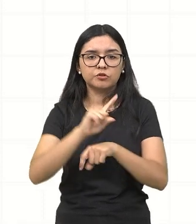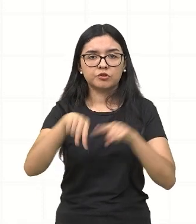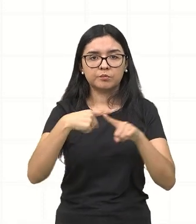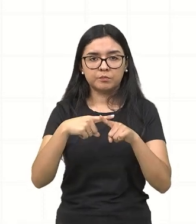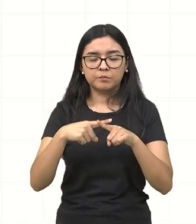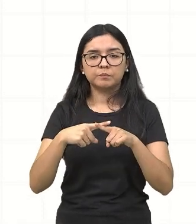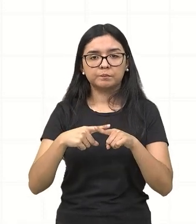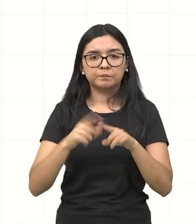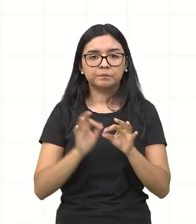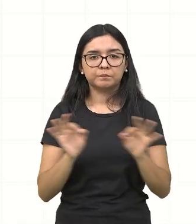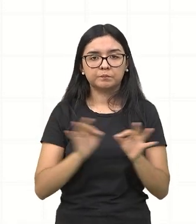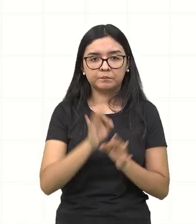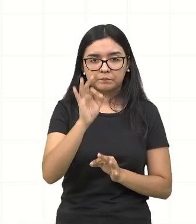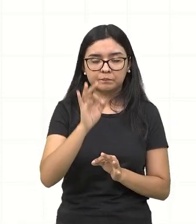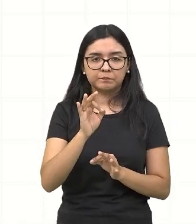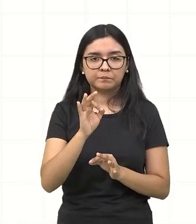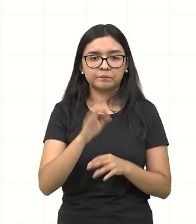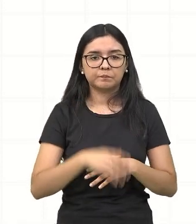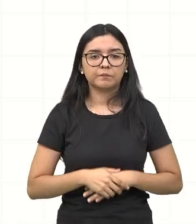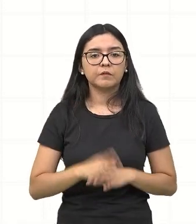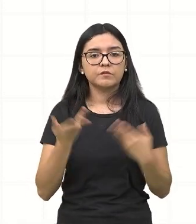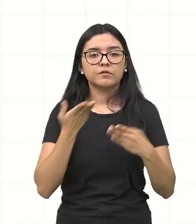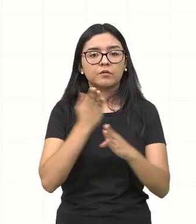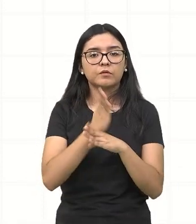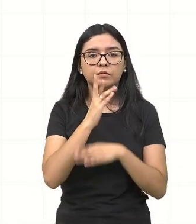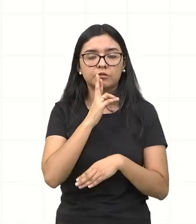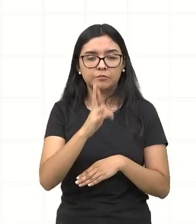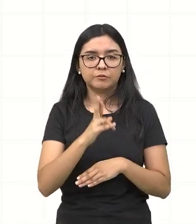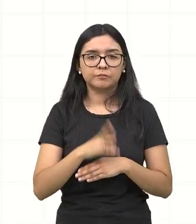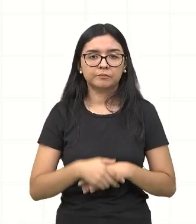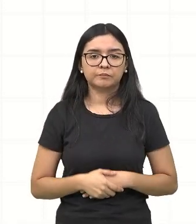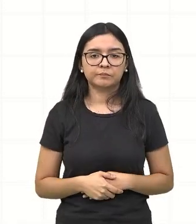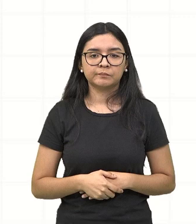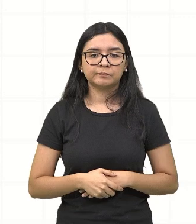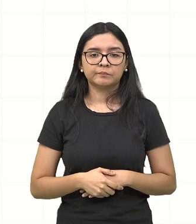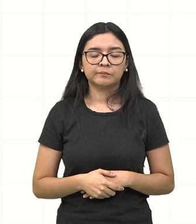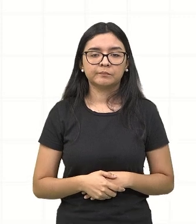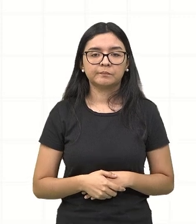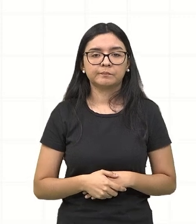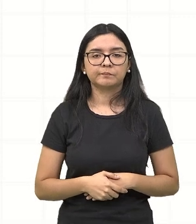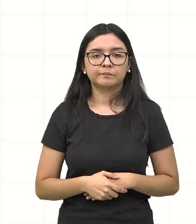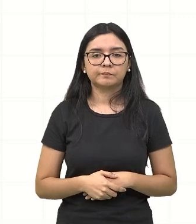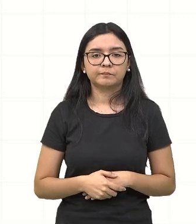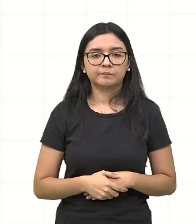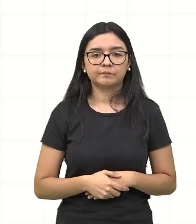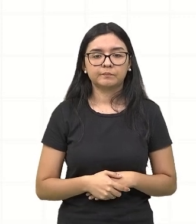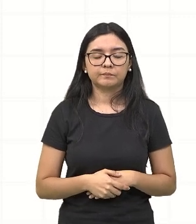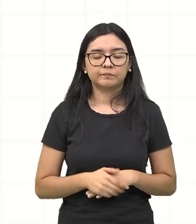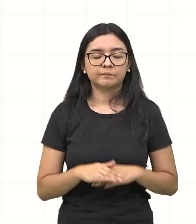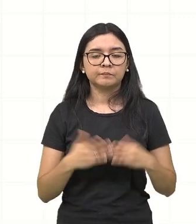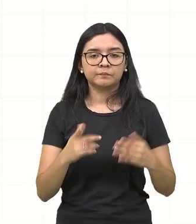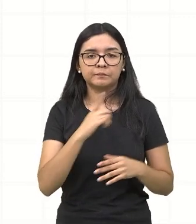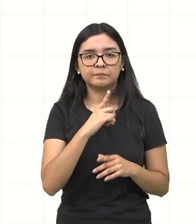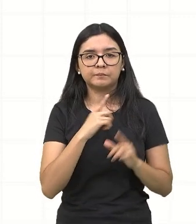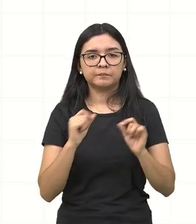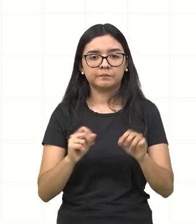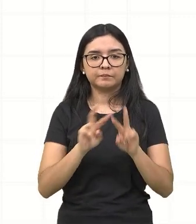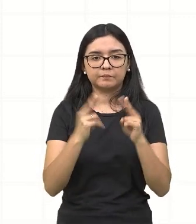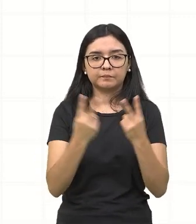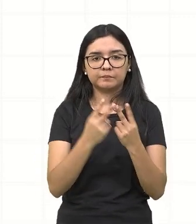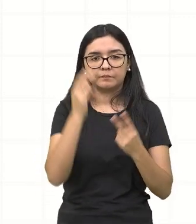medidas do comprimento, da largura e da altura do paralelepípedo e nós vamos, então, obtermos o